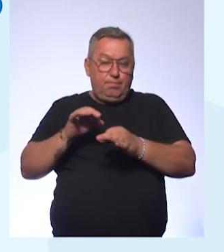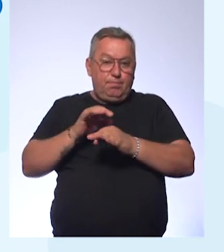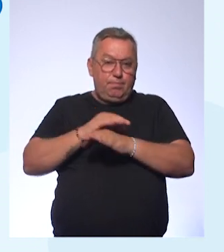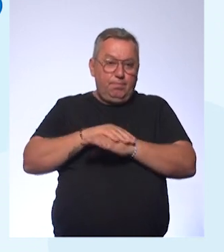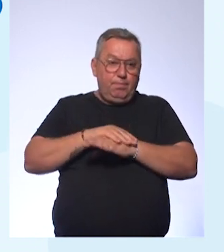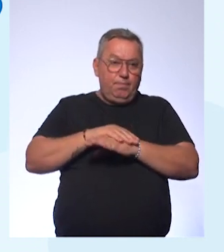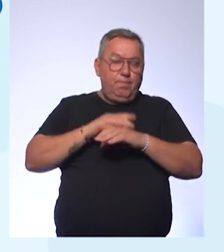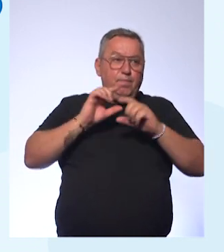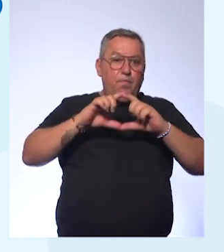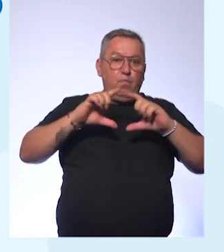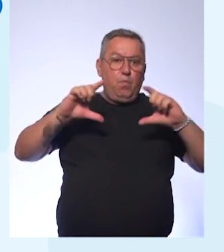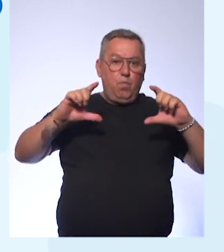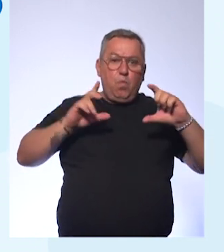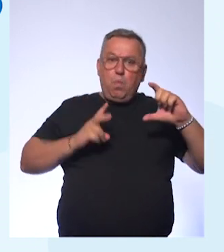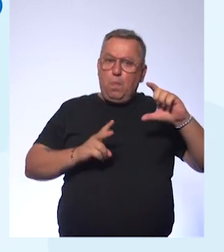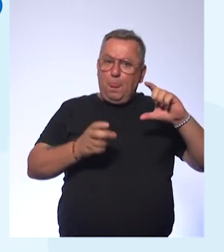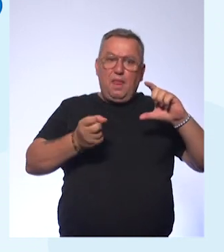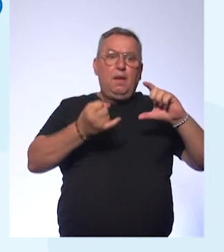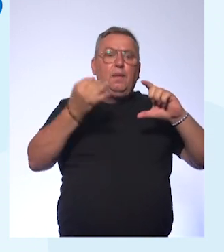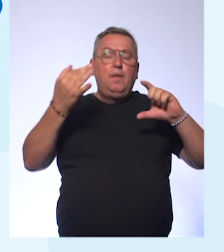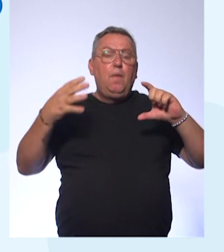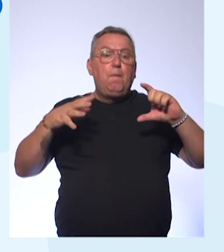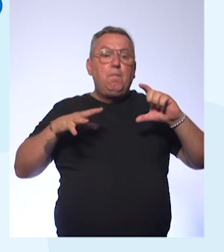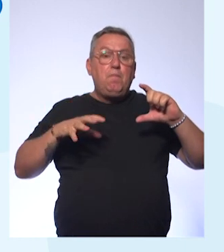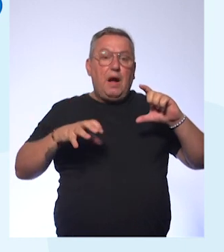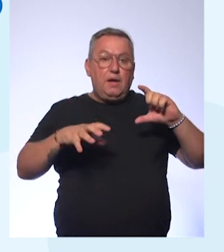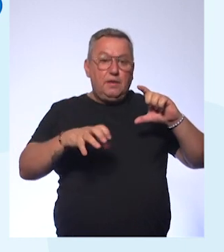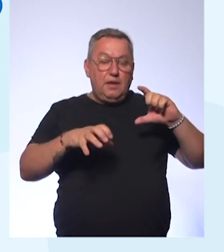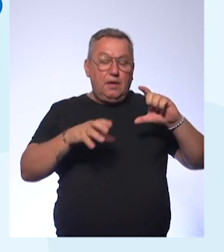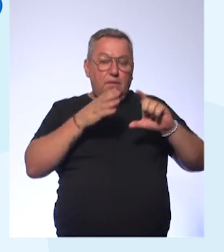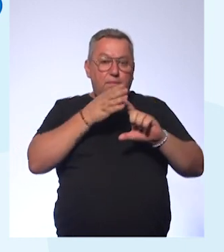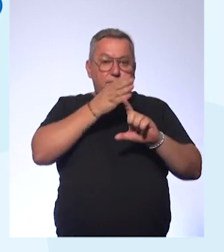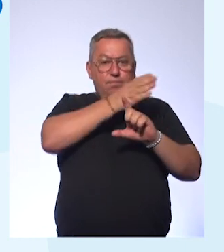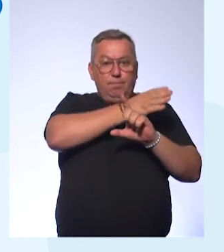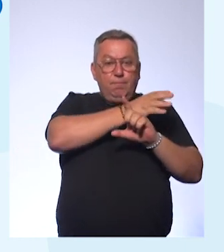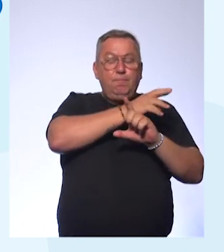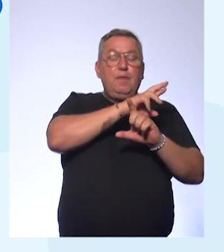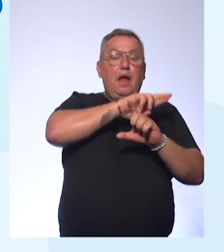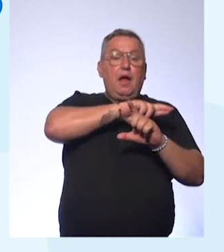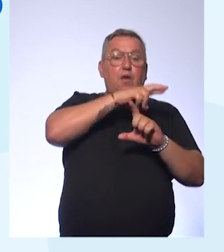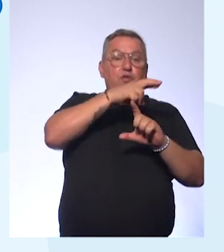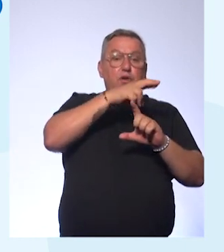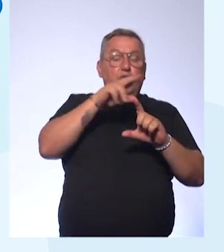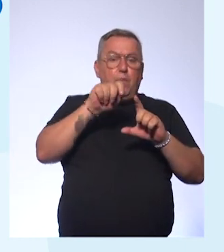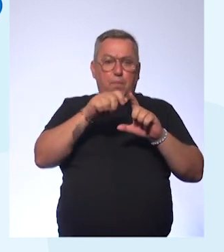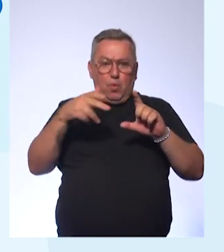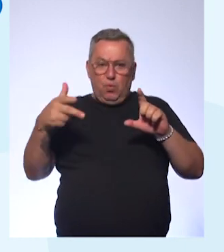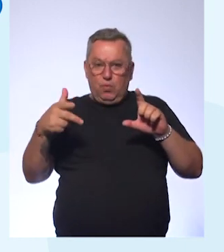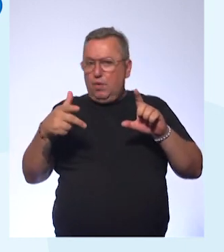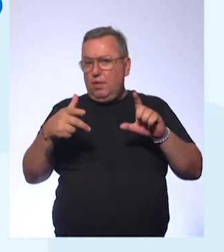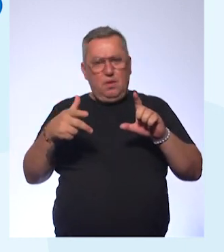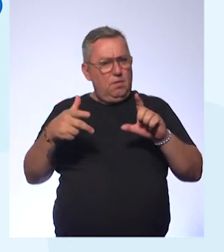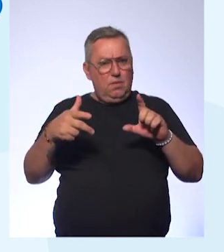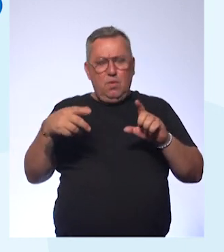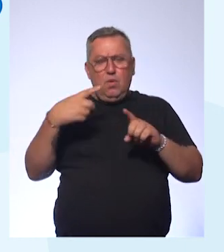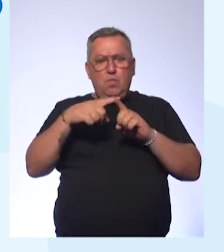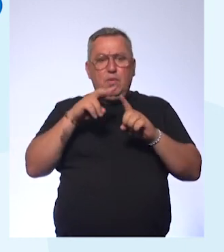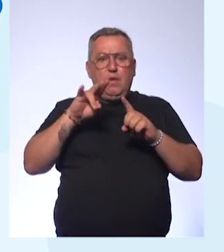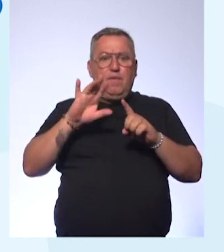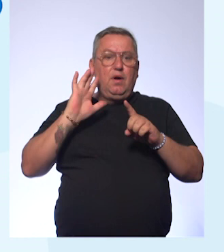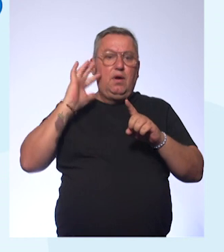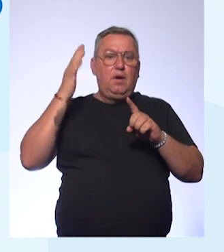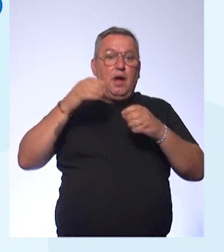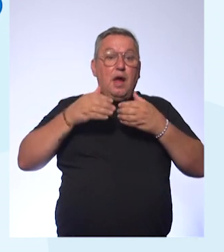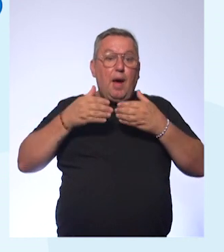a equação vai ter a mesma quantidade de massa do lado dos reagentes e do lado dos produtos? Não, porque ele vai ocorrer em um